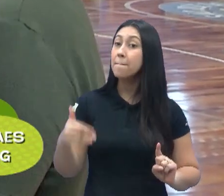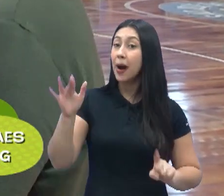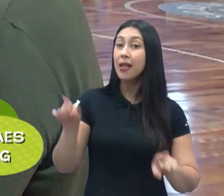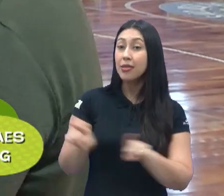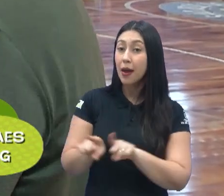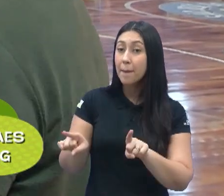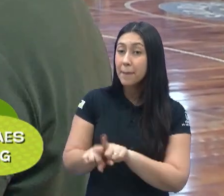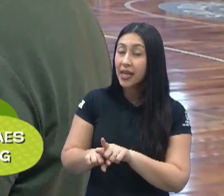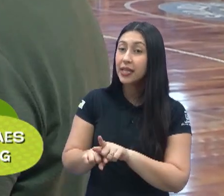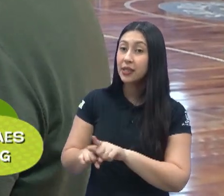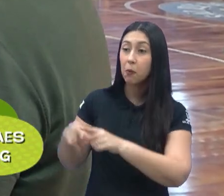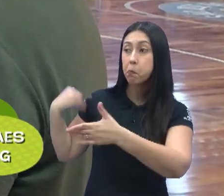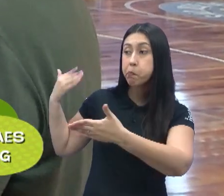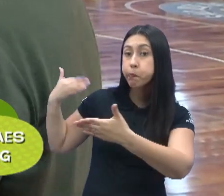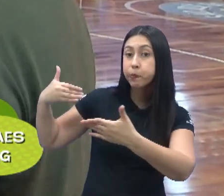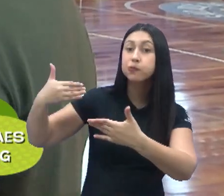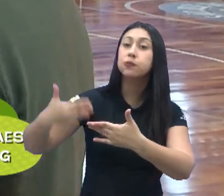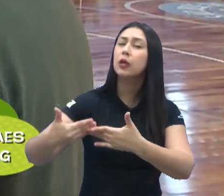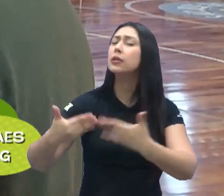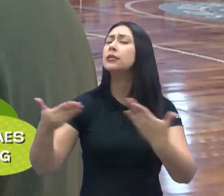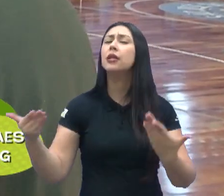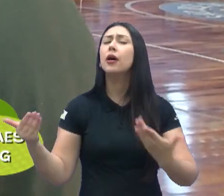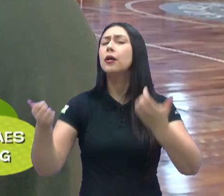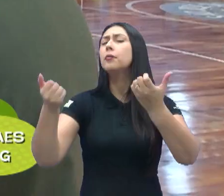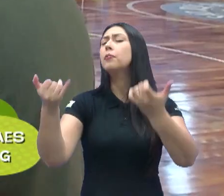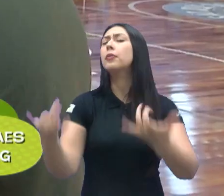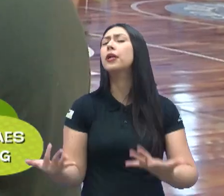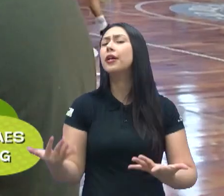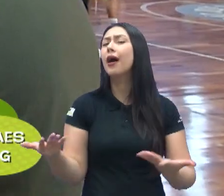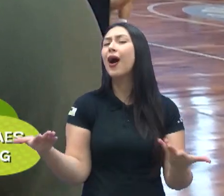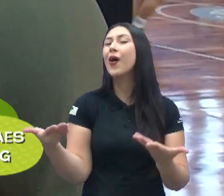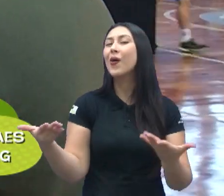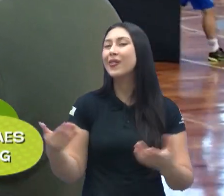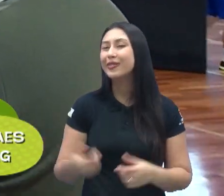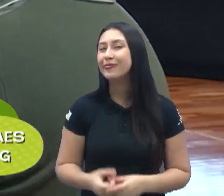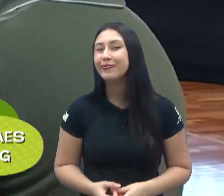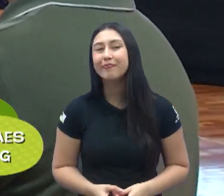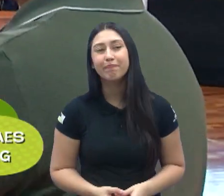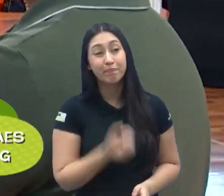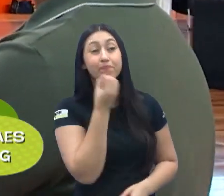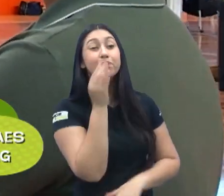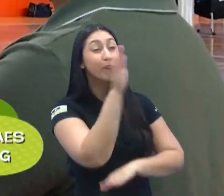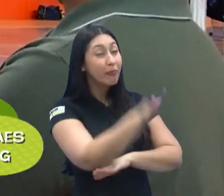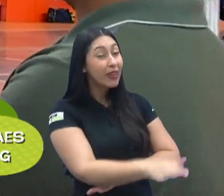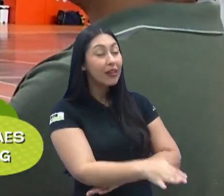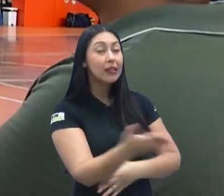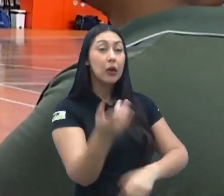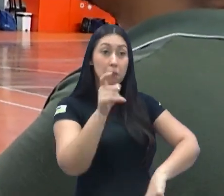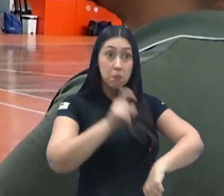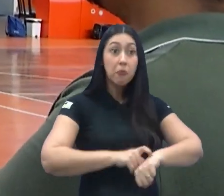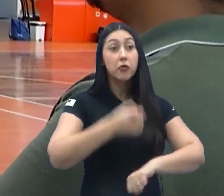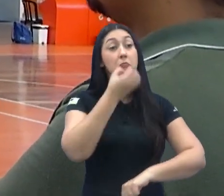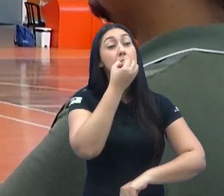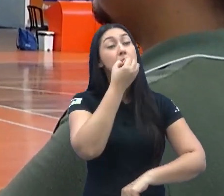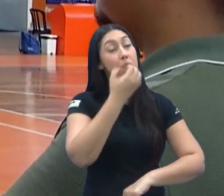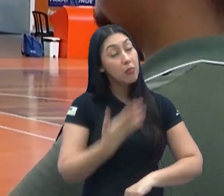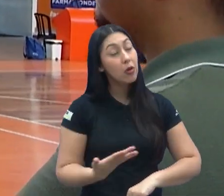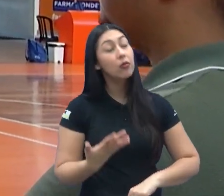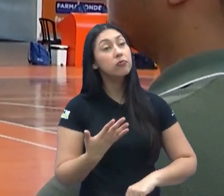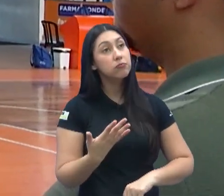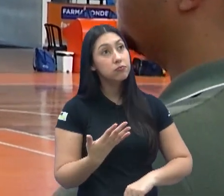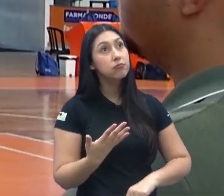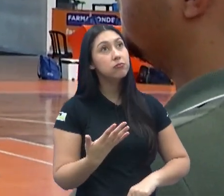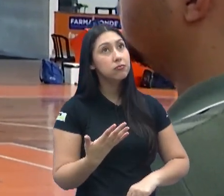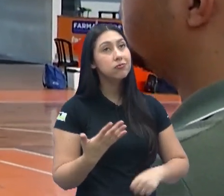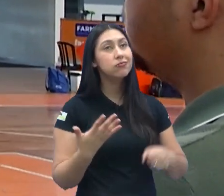na competição até agora na Superliga. Então fala pra gente sobre esse seu momento, Davi, boa tarde. Boa tarde, é um momento muito bom, acho que é